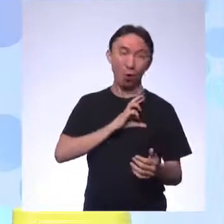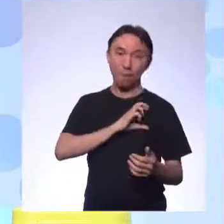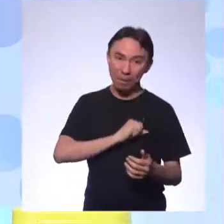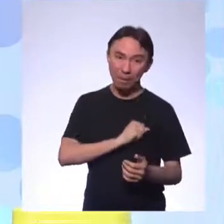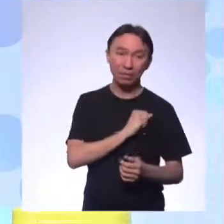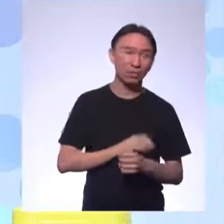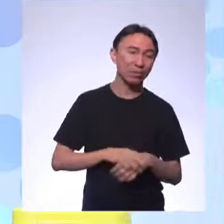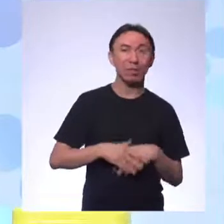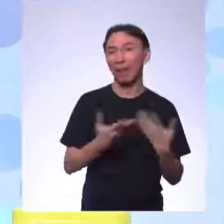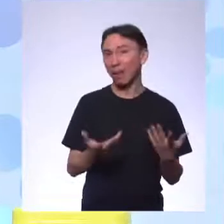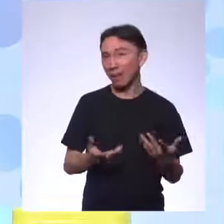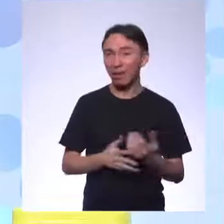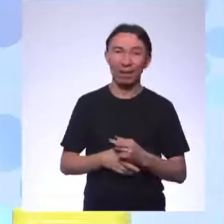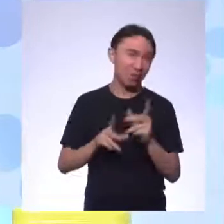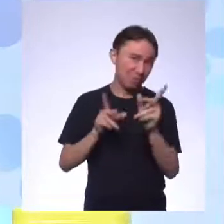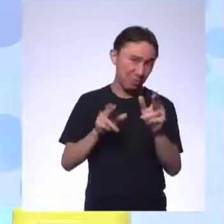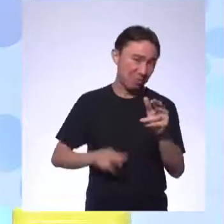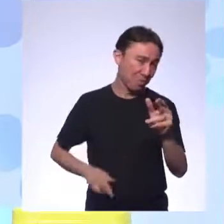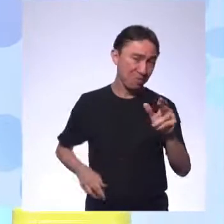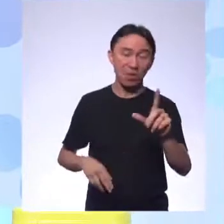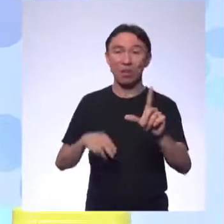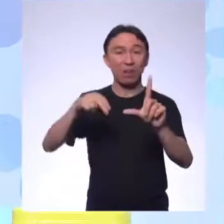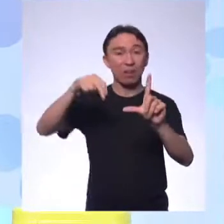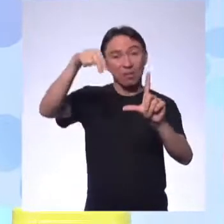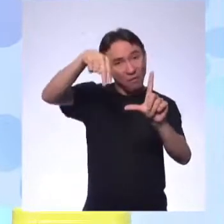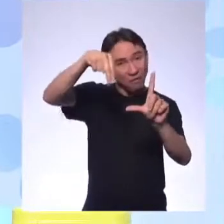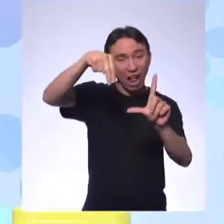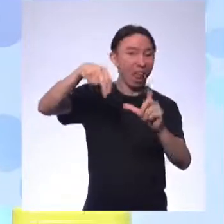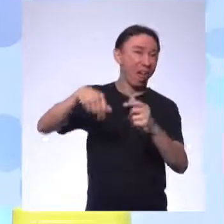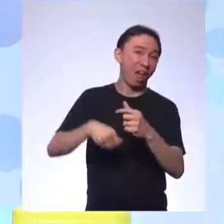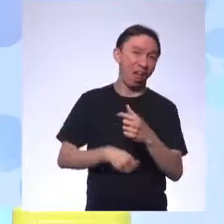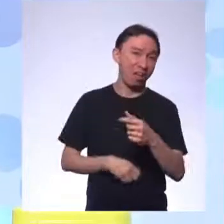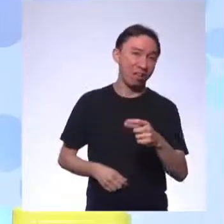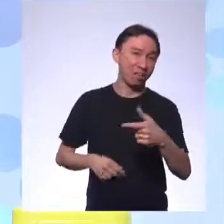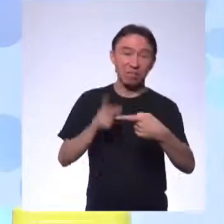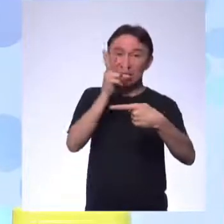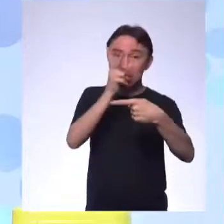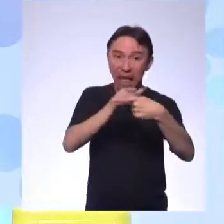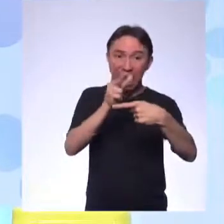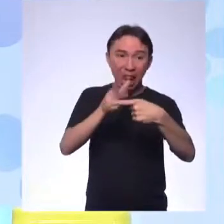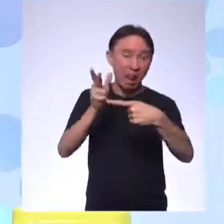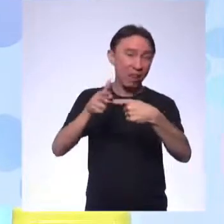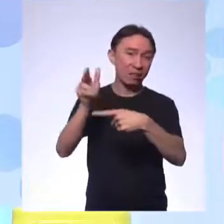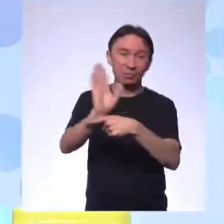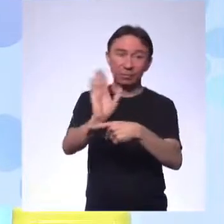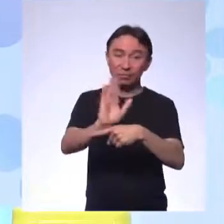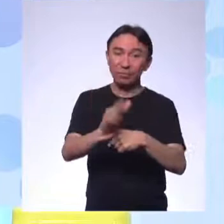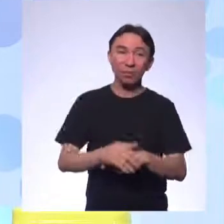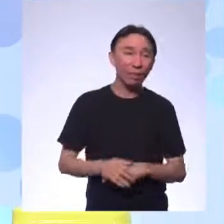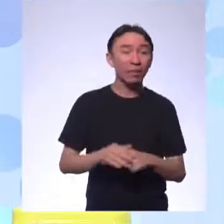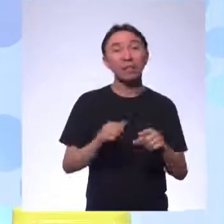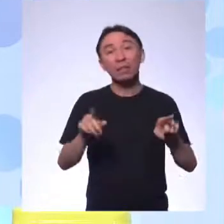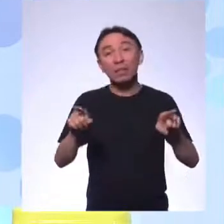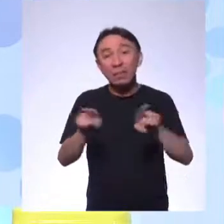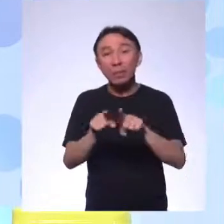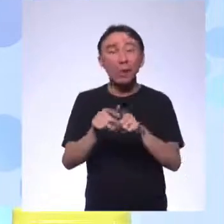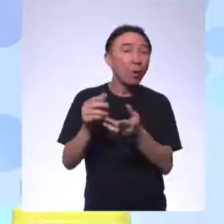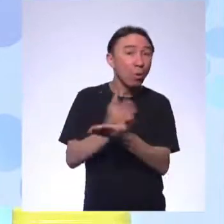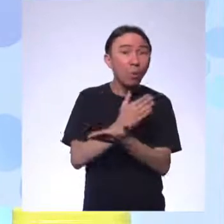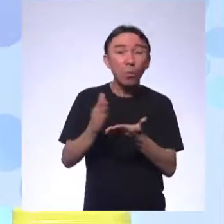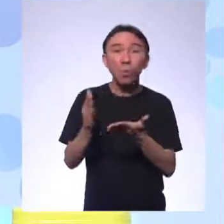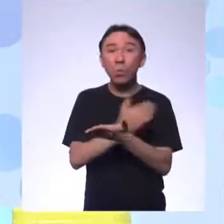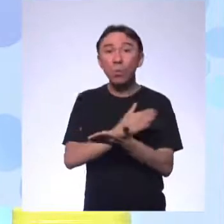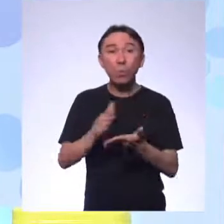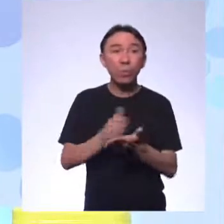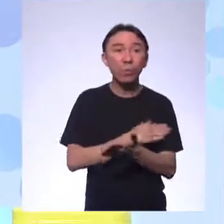que é a novela, do que é a série, né, do que é, pasmem, até algumas narrativas de videogame, porque você